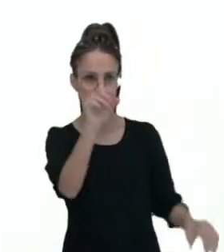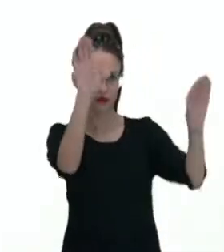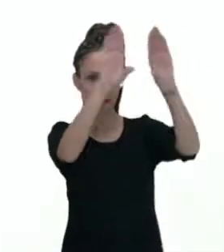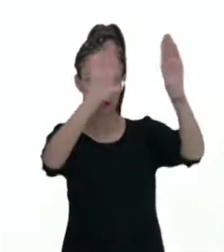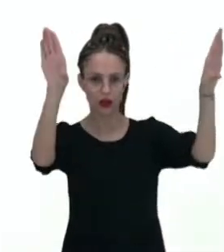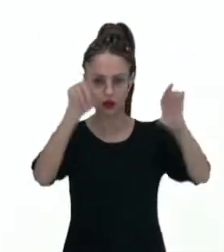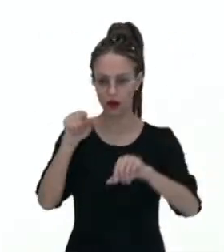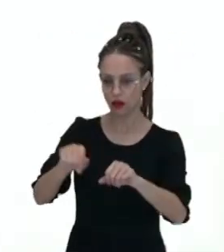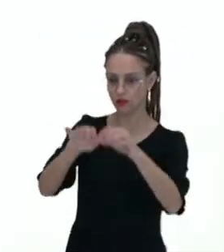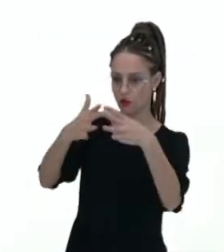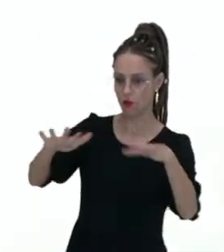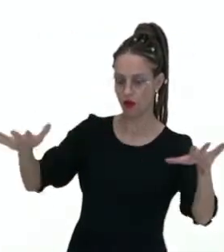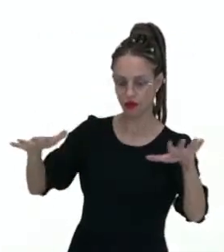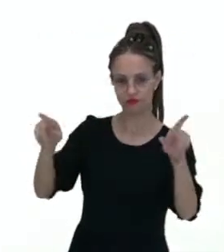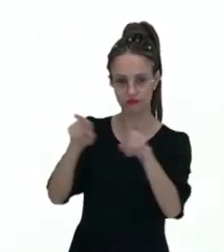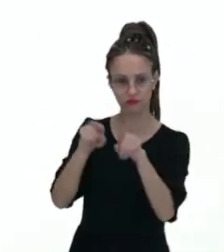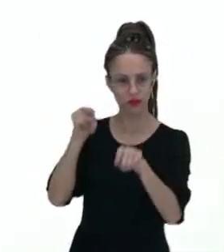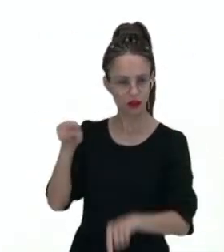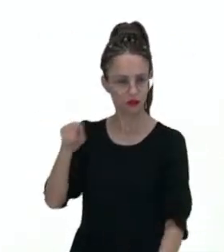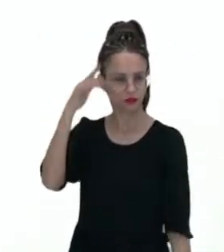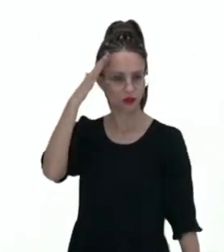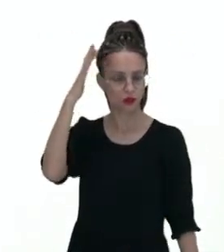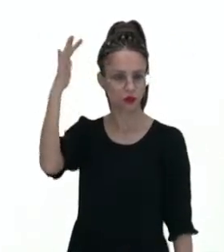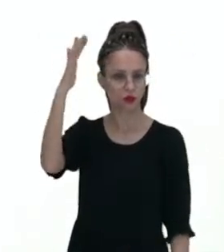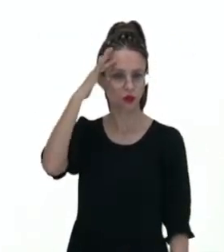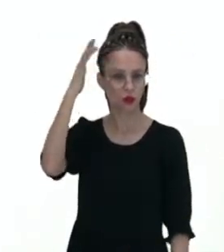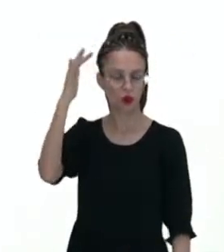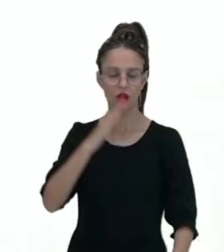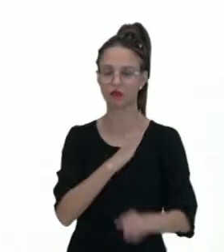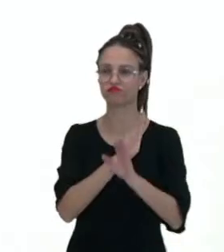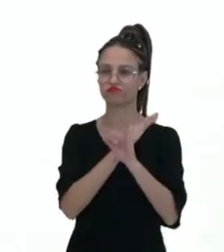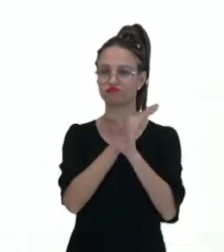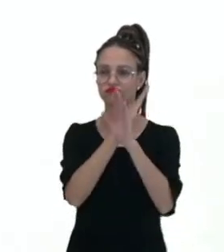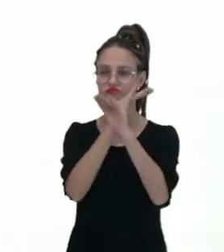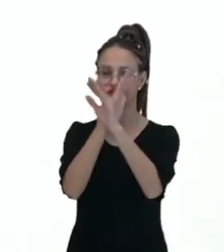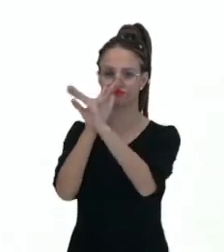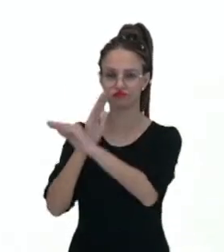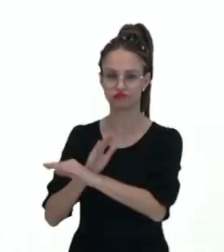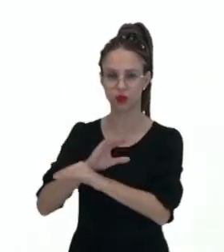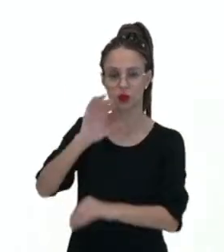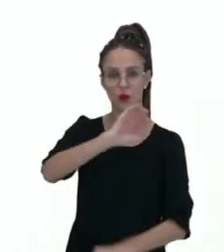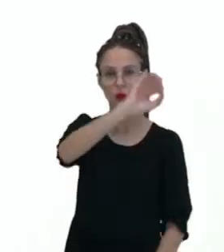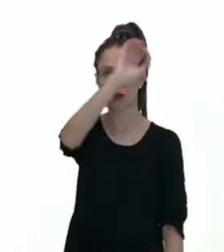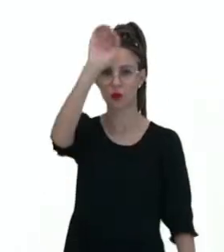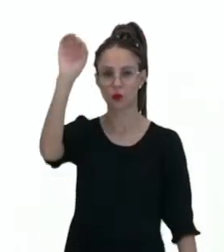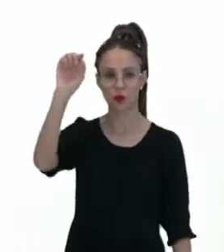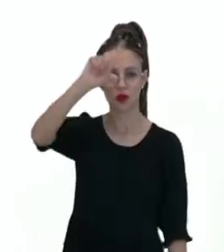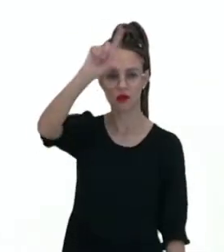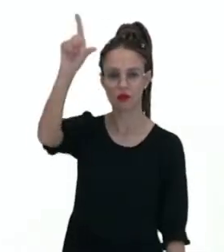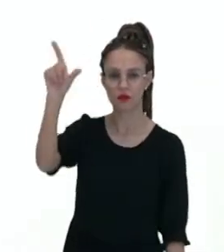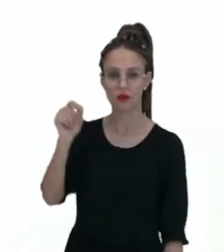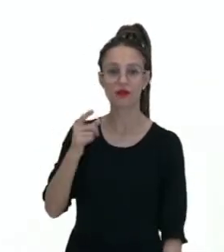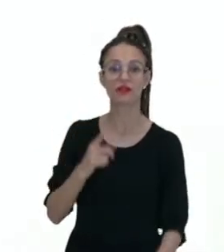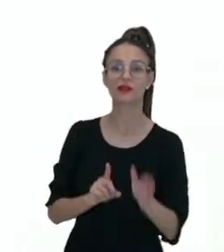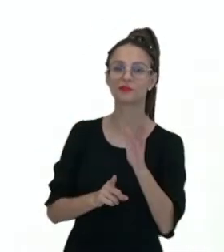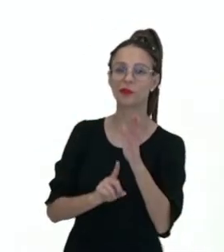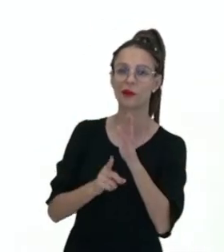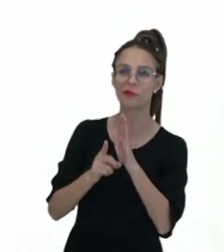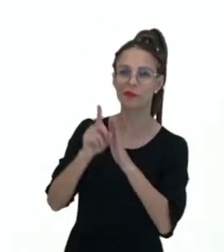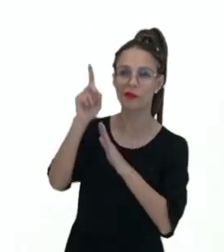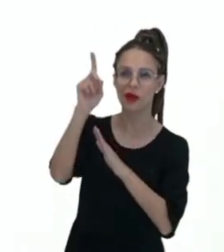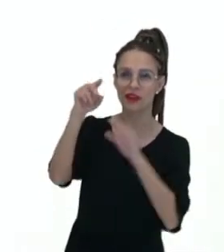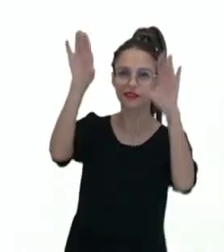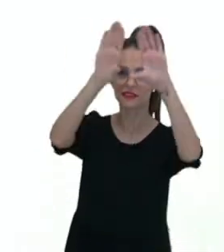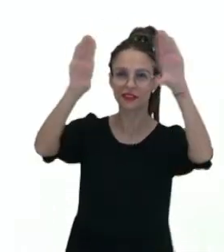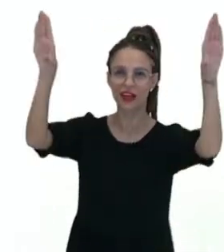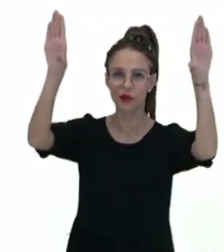mar. No sonho em que se perdeu, banhou-se todo em luar. Queria subir ao céu, queria